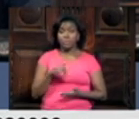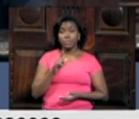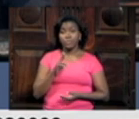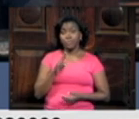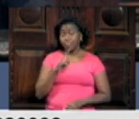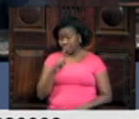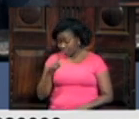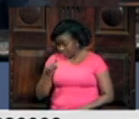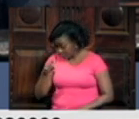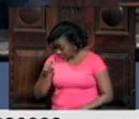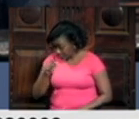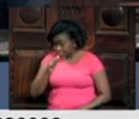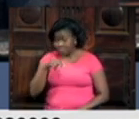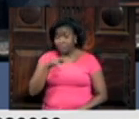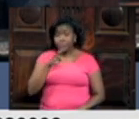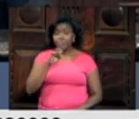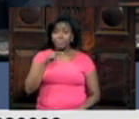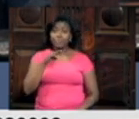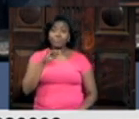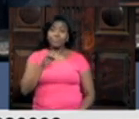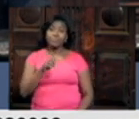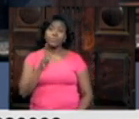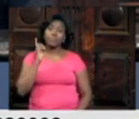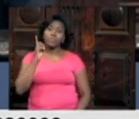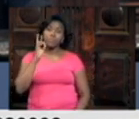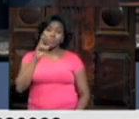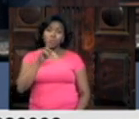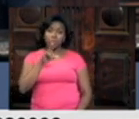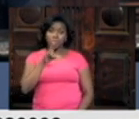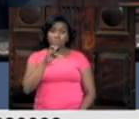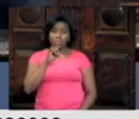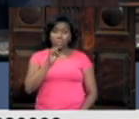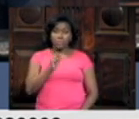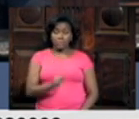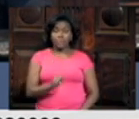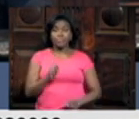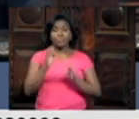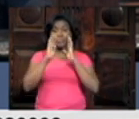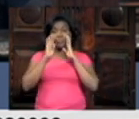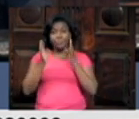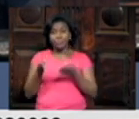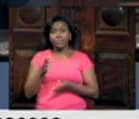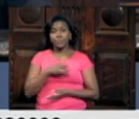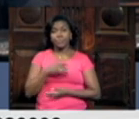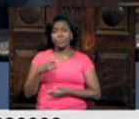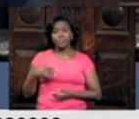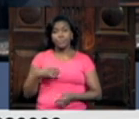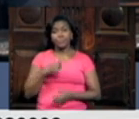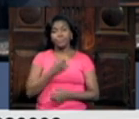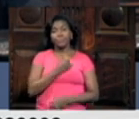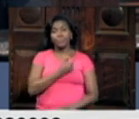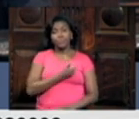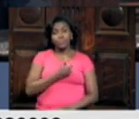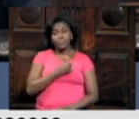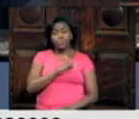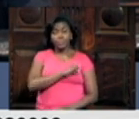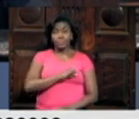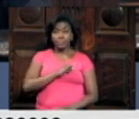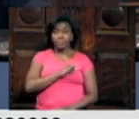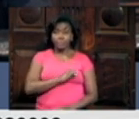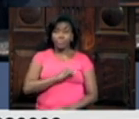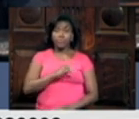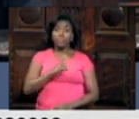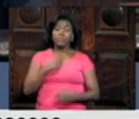Júnior, Luiz, doutor Luizinho, vamos olhar pela saúde de Itaboraí. Eu preciso que a gente estude junto